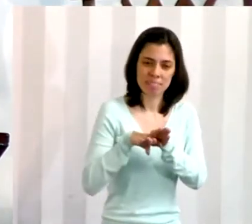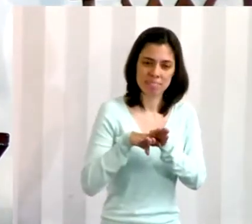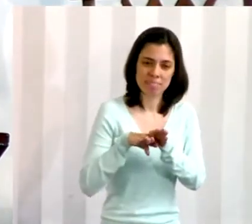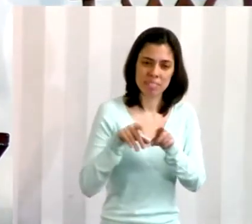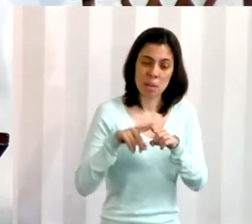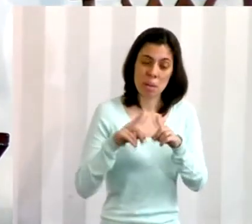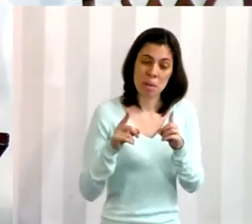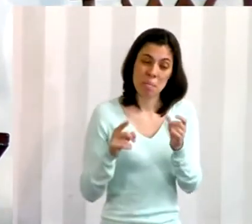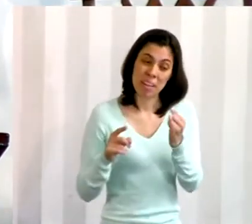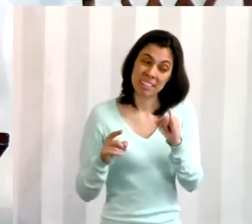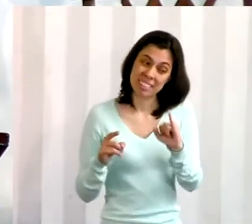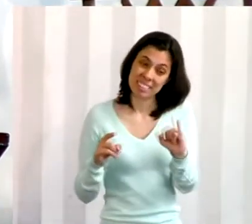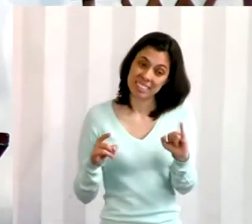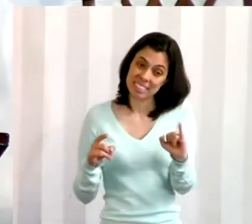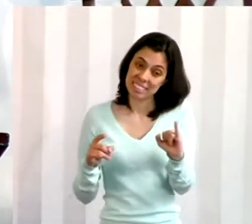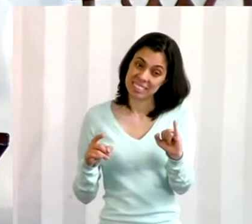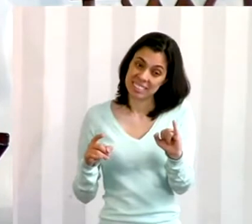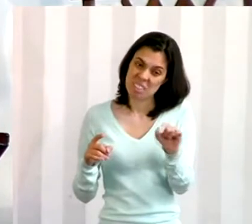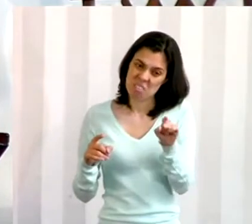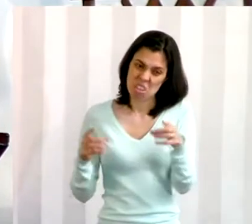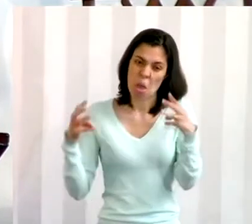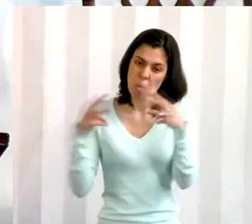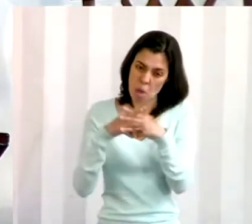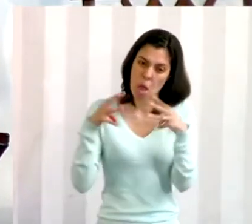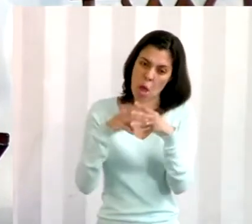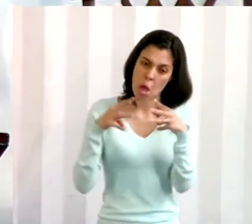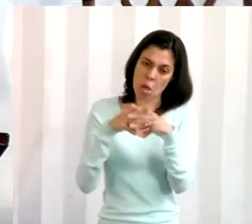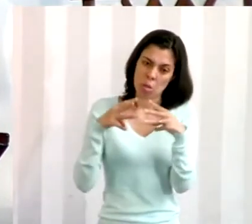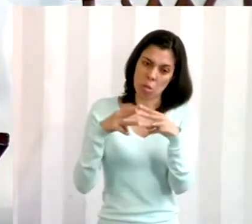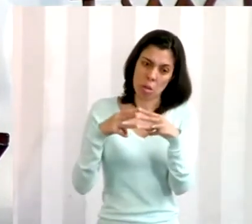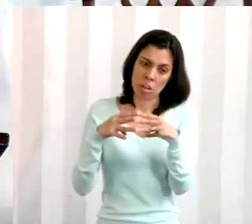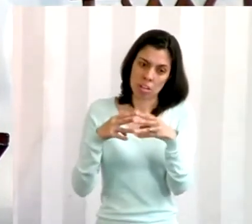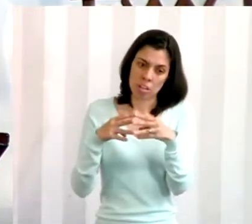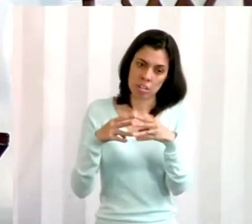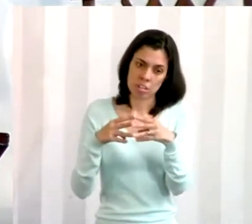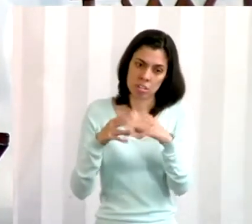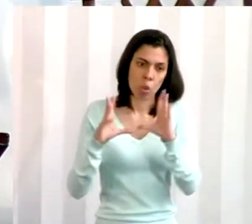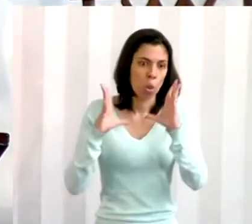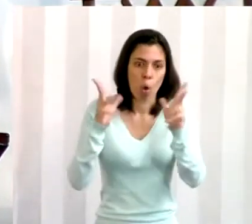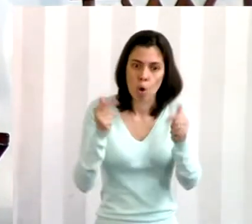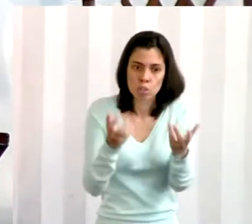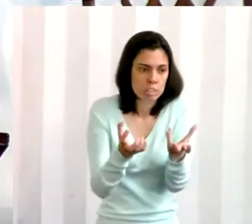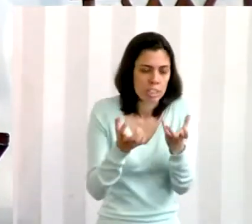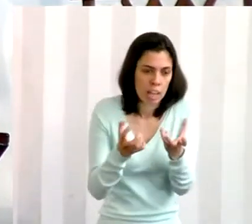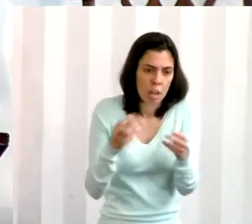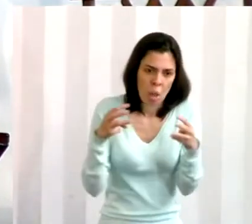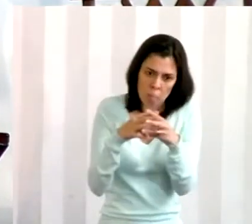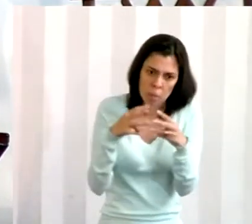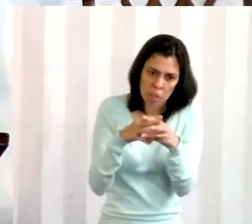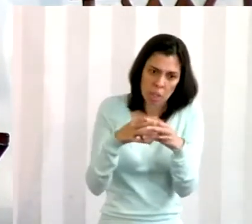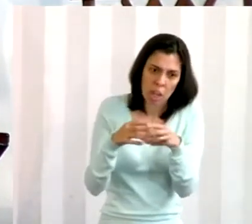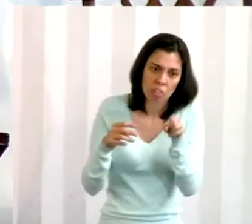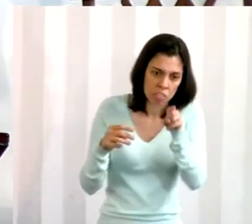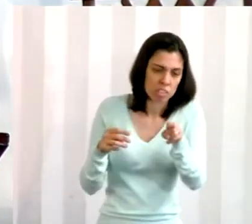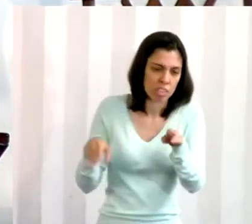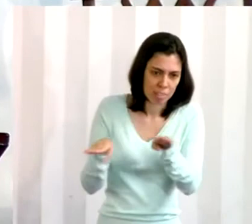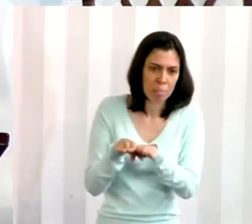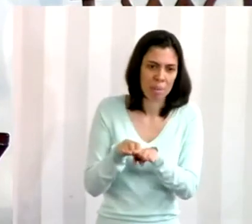receberá paciência e não merece receber paciência de ninguém. Em que lugar a gente quer